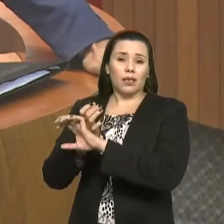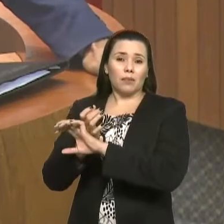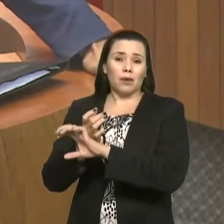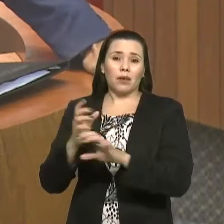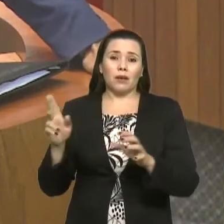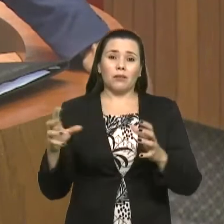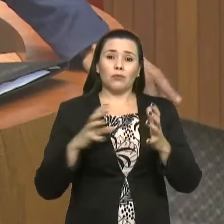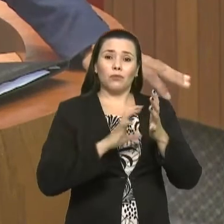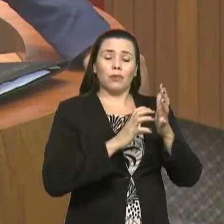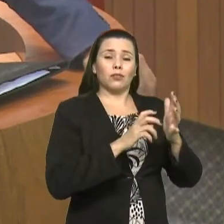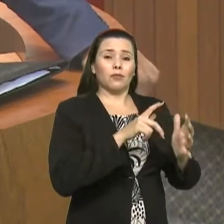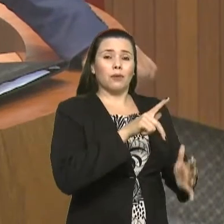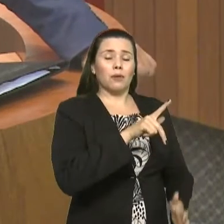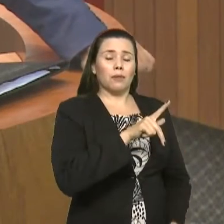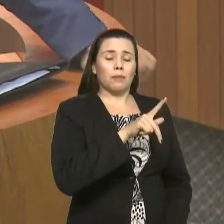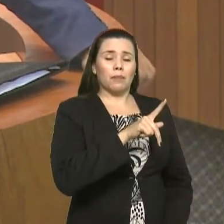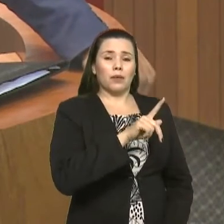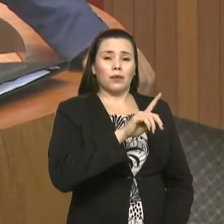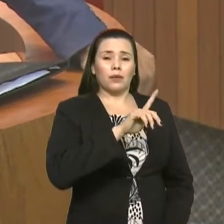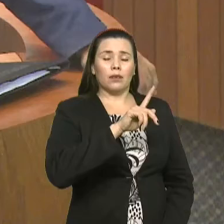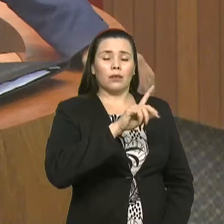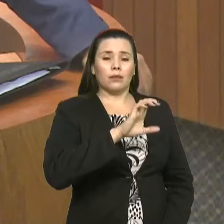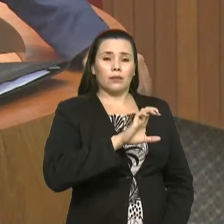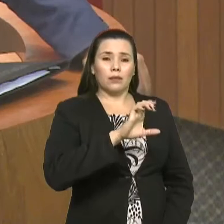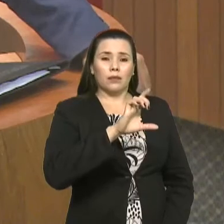Denúncias direto.